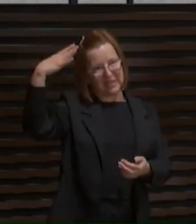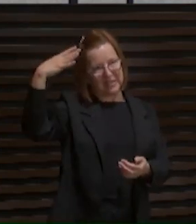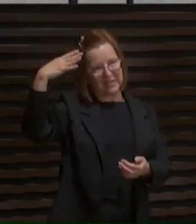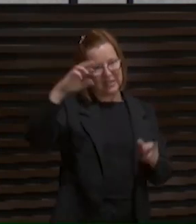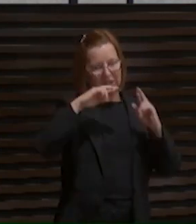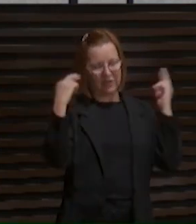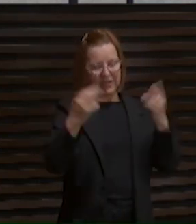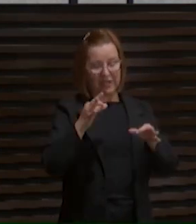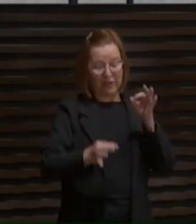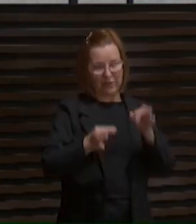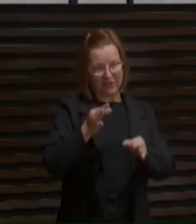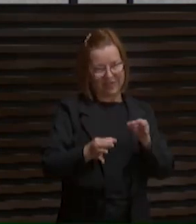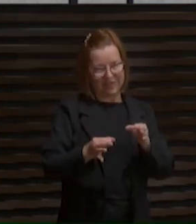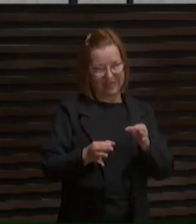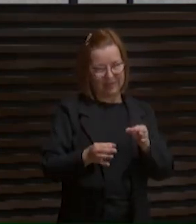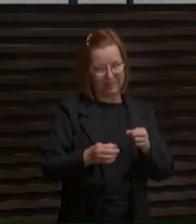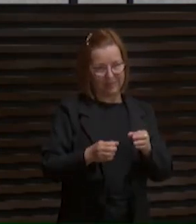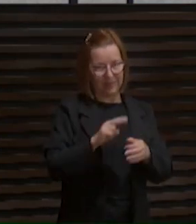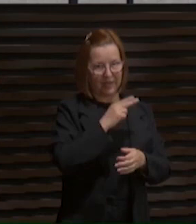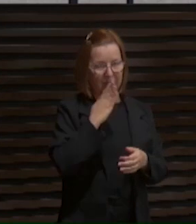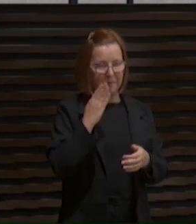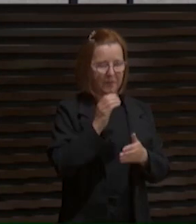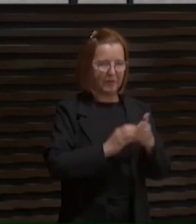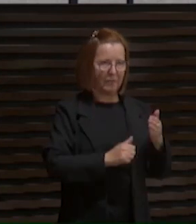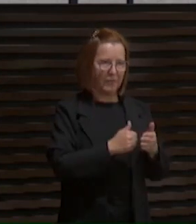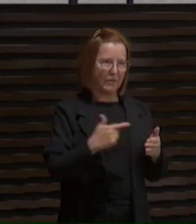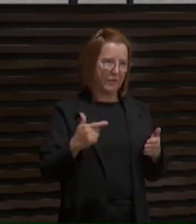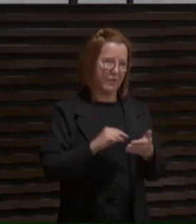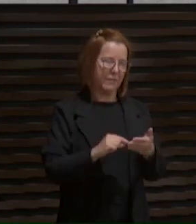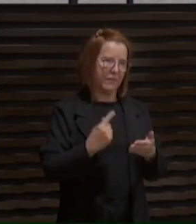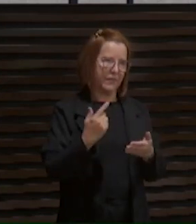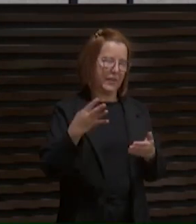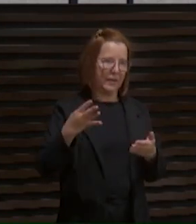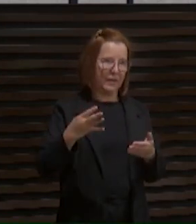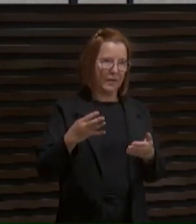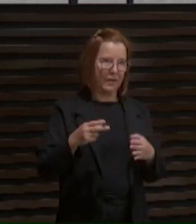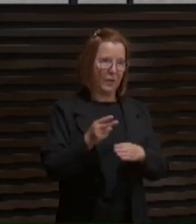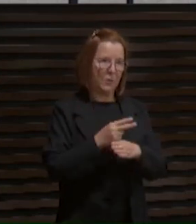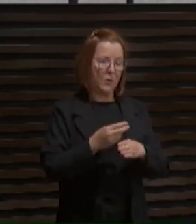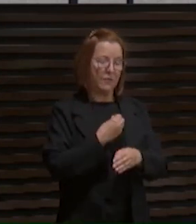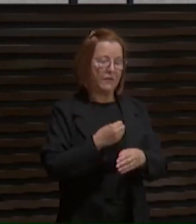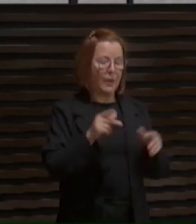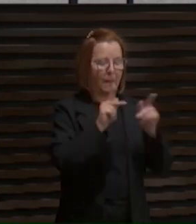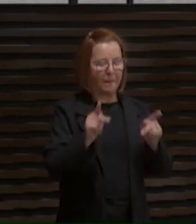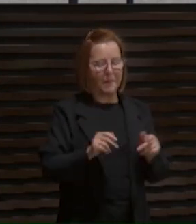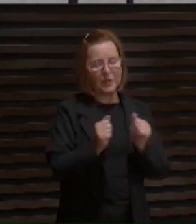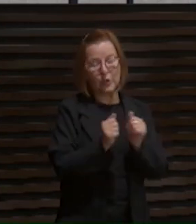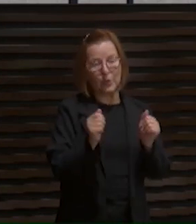da justiça. Hebreus 12, 14. Procurem viver em paz com todos e busquem